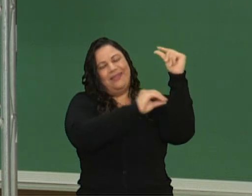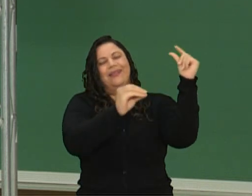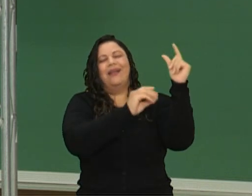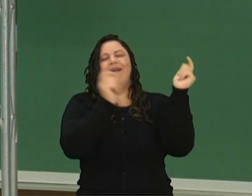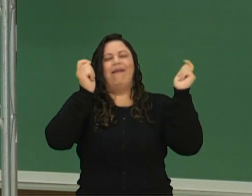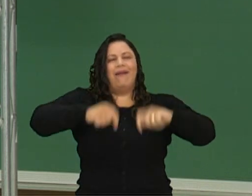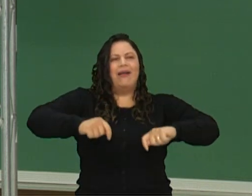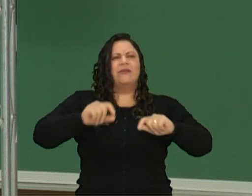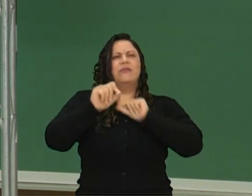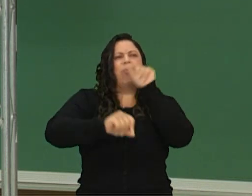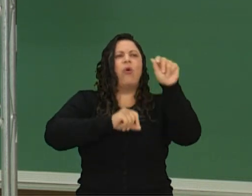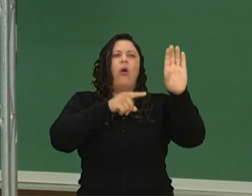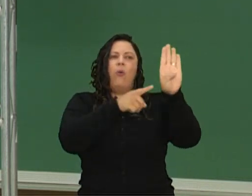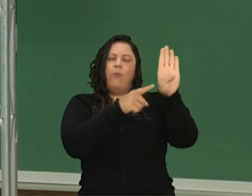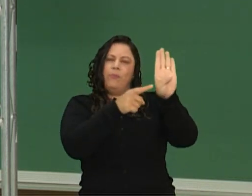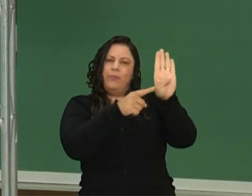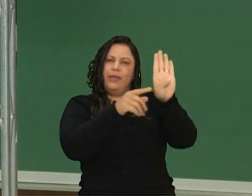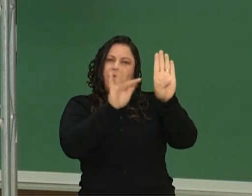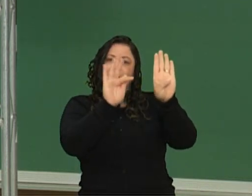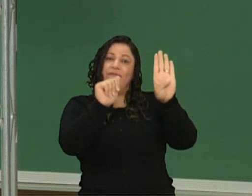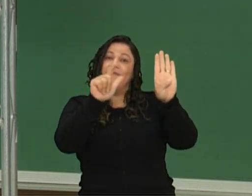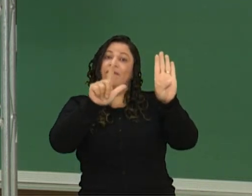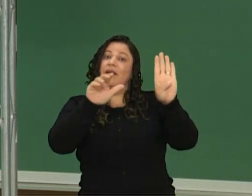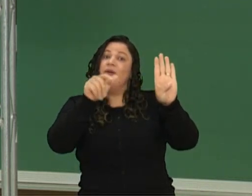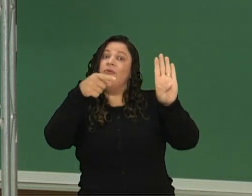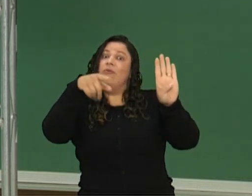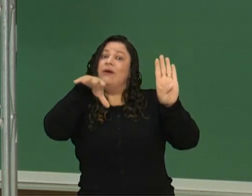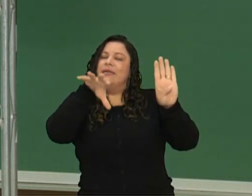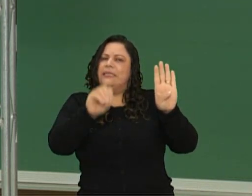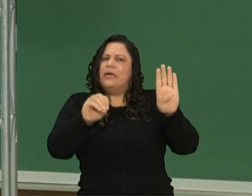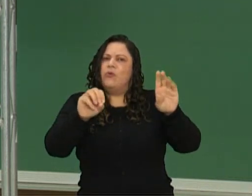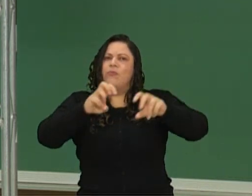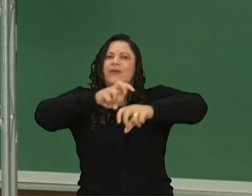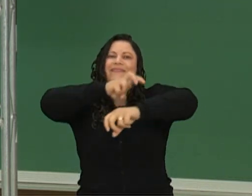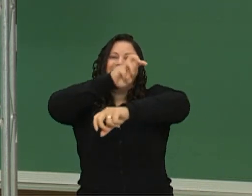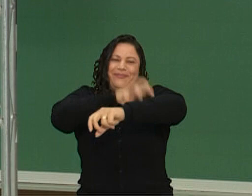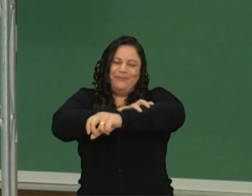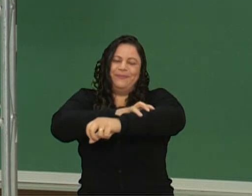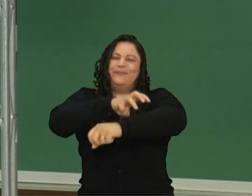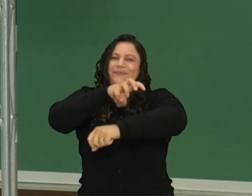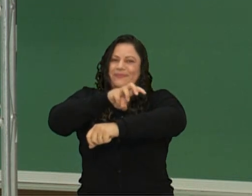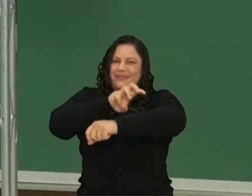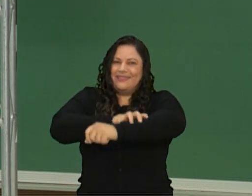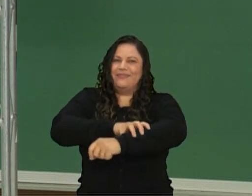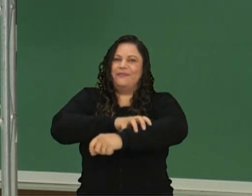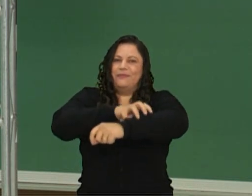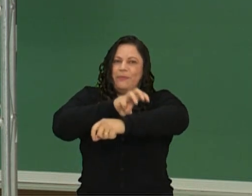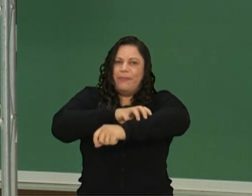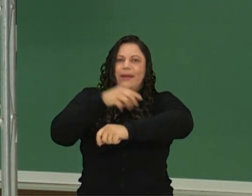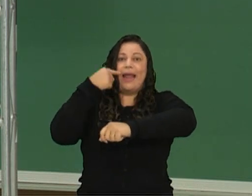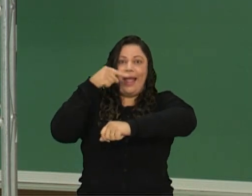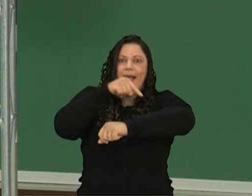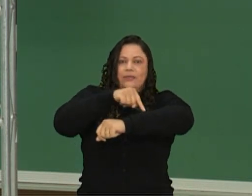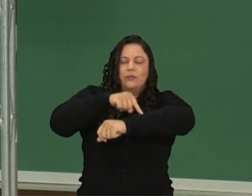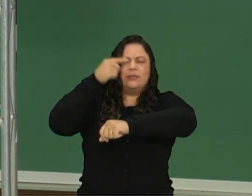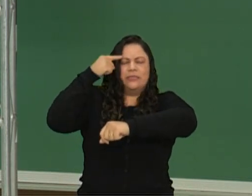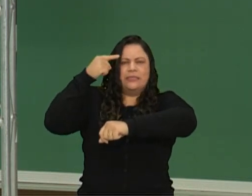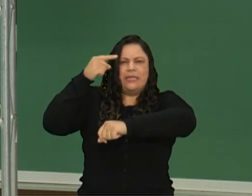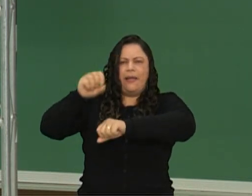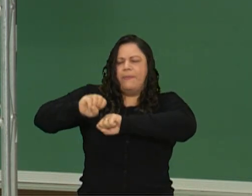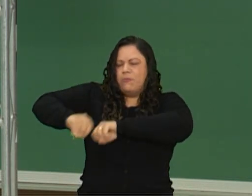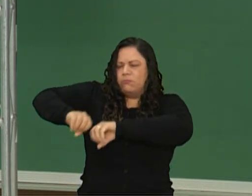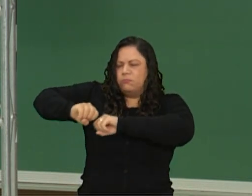falcão peregrino, ele é muito conhecido por ficar no braço daquele pessoal que faz falcoaria, que treina um falcão para